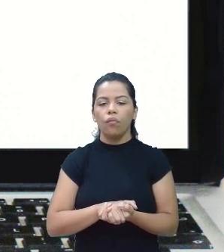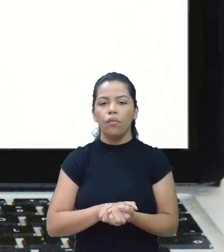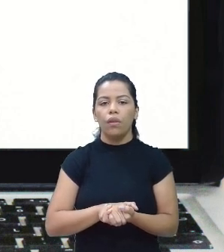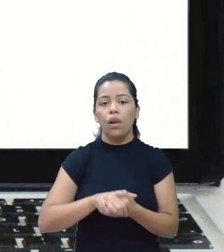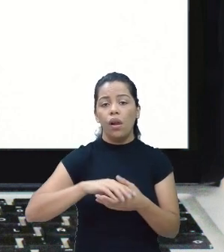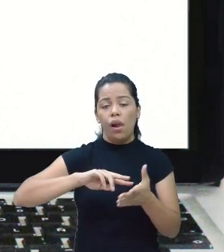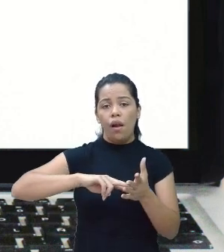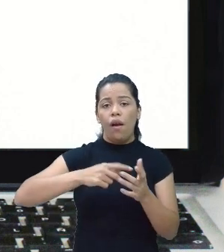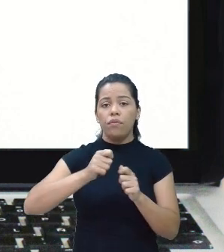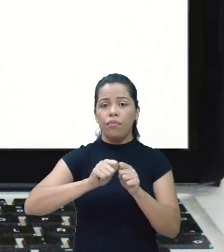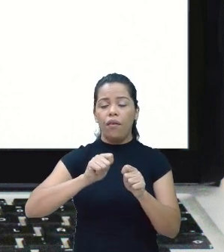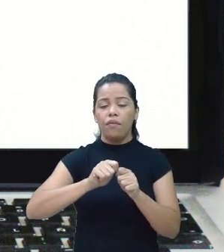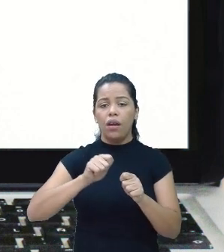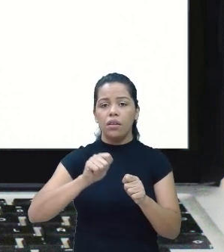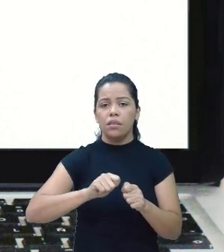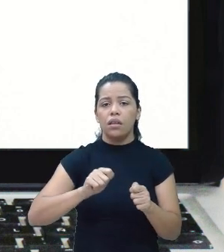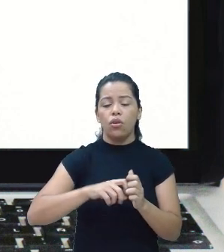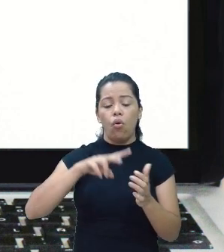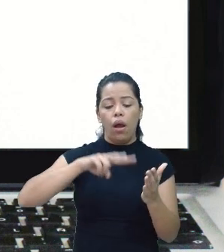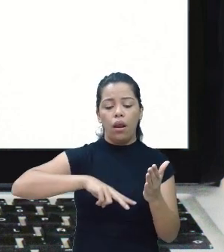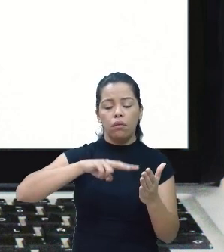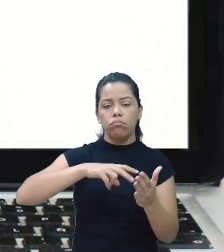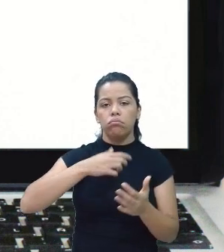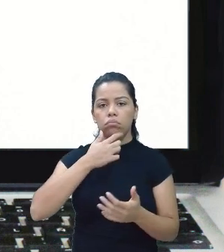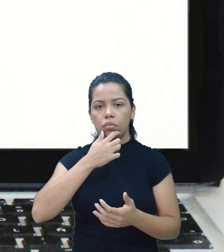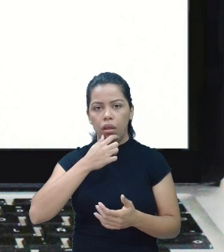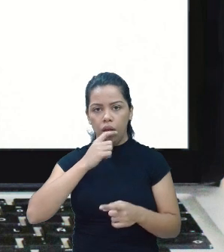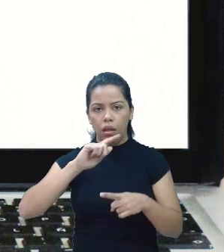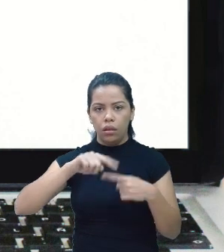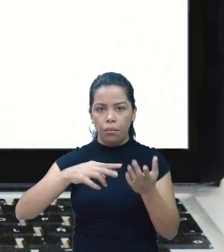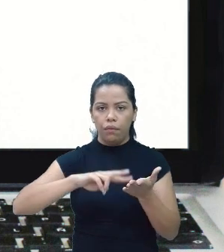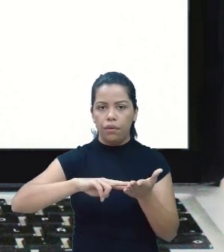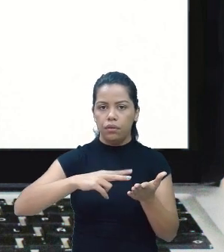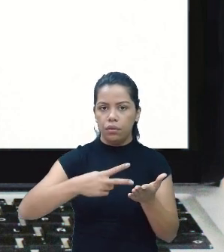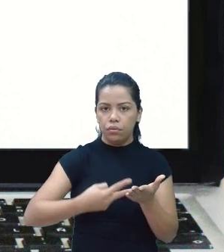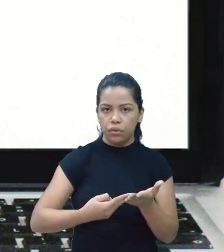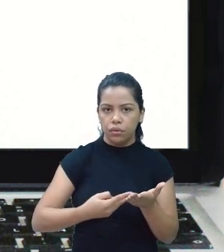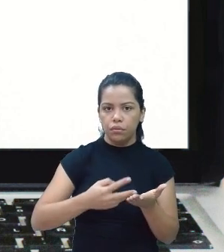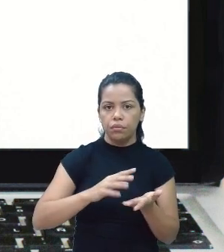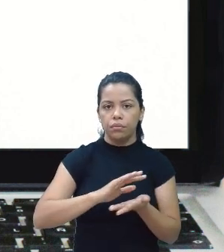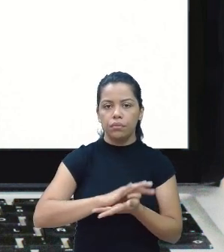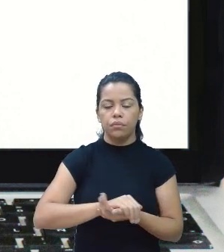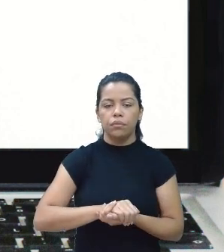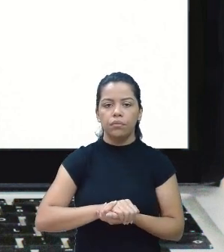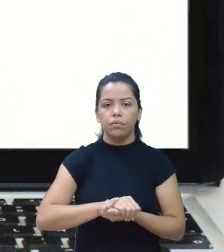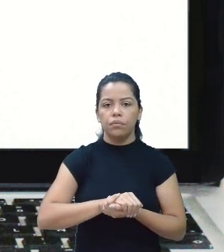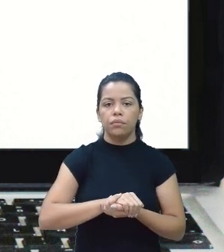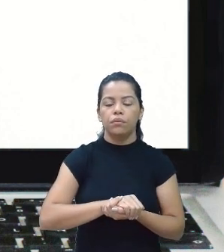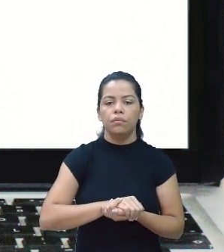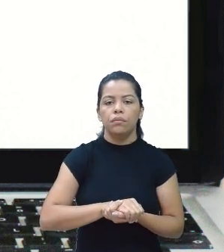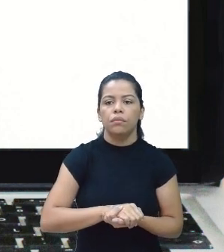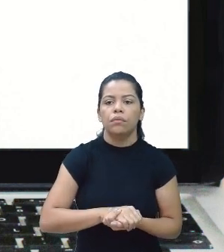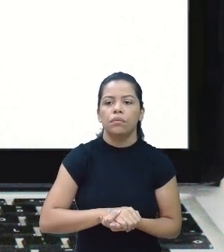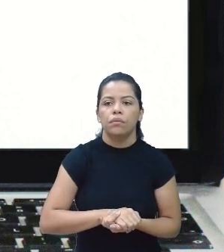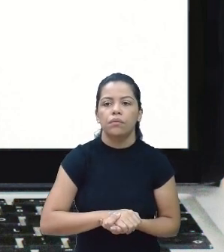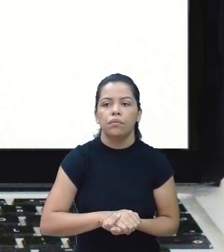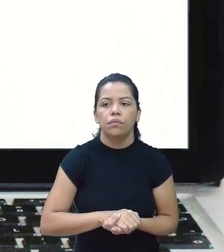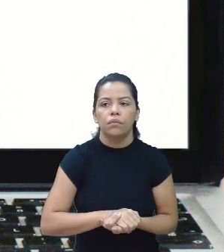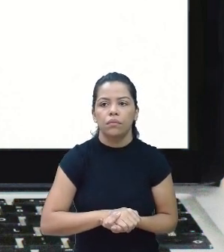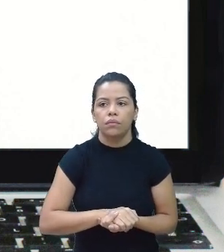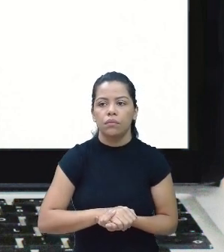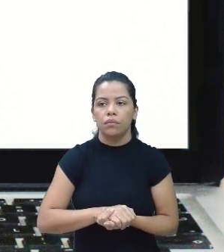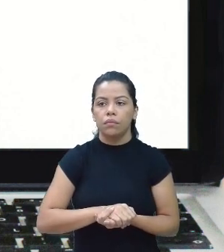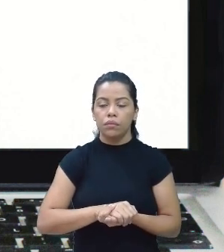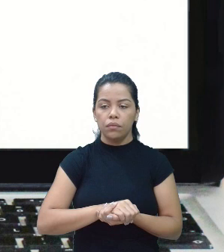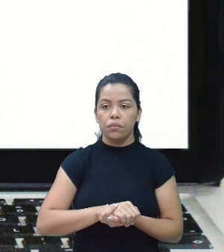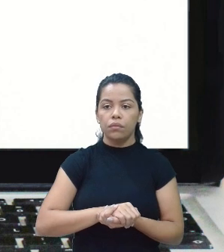in a trade magazine and then we are interested in receive your current catalog and your export price